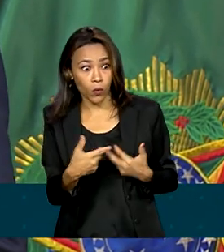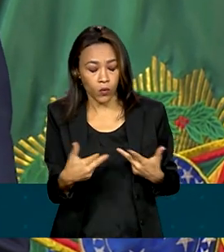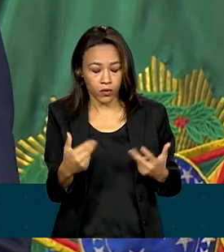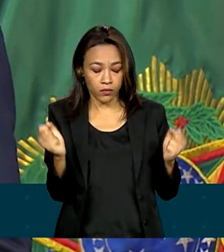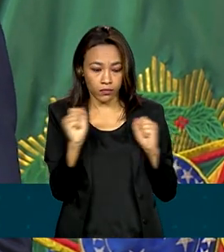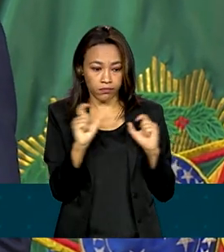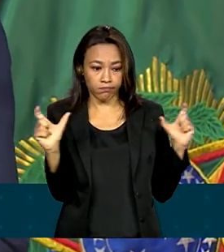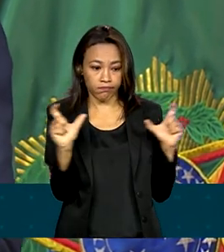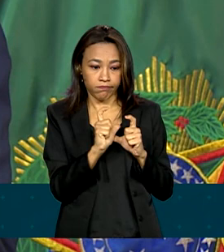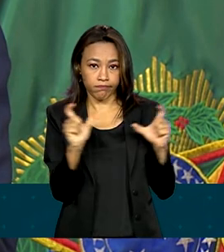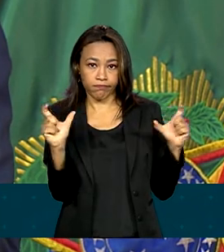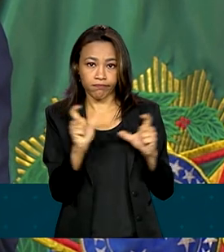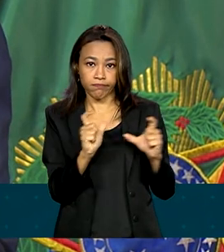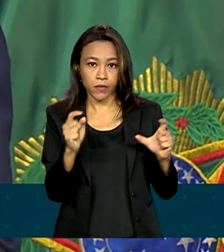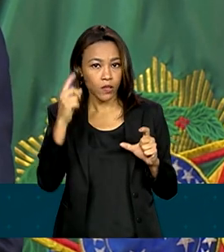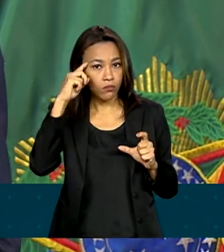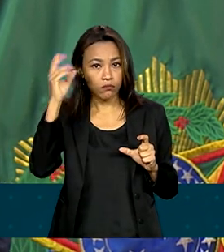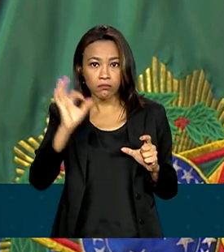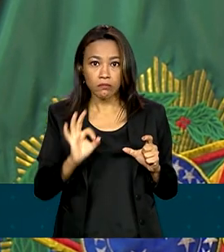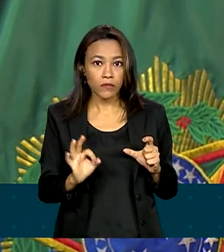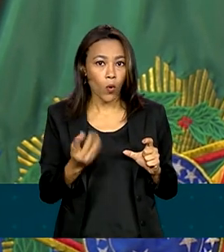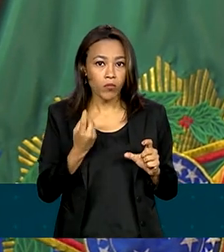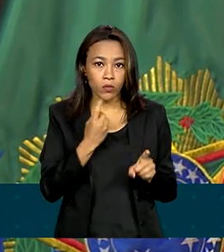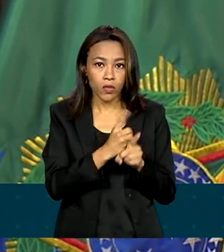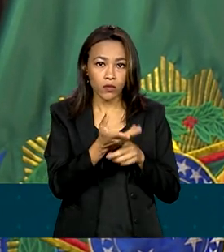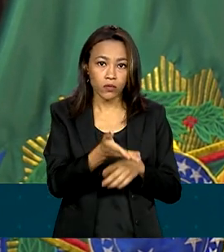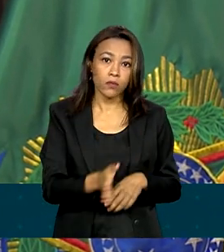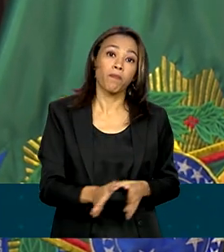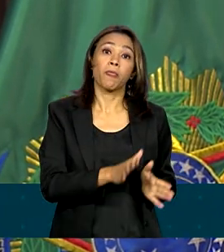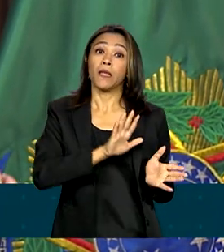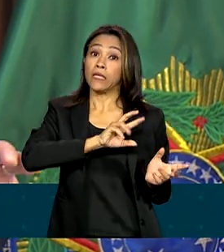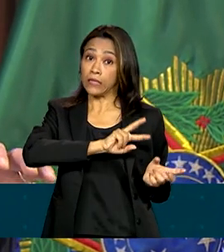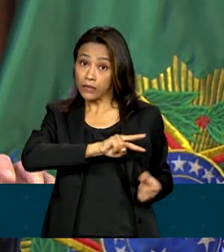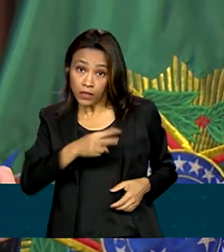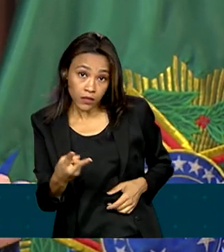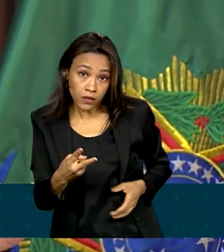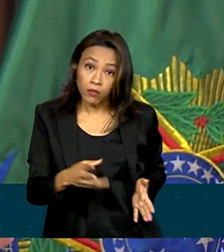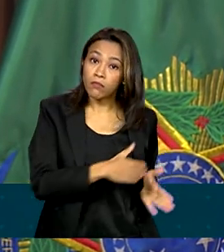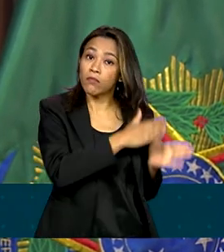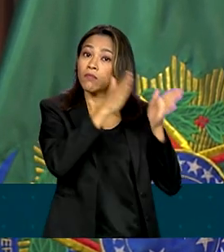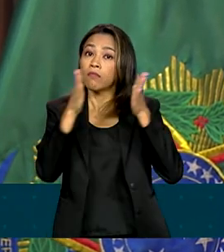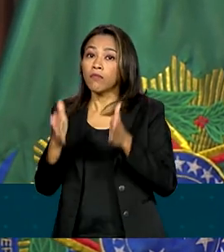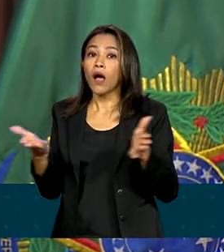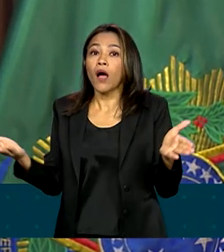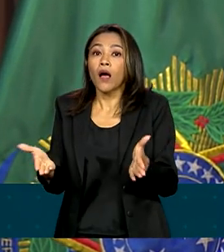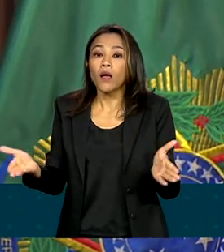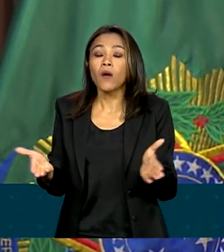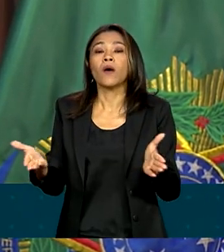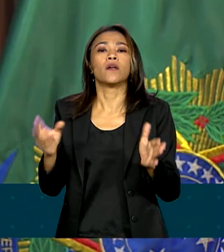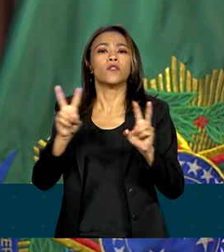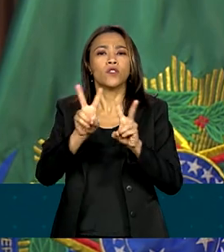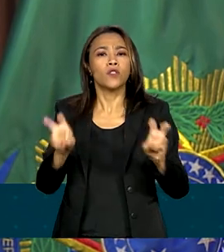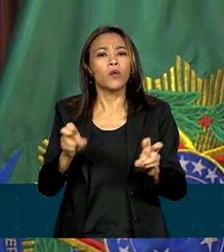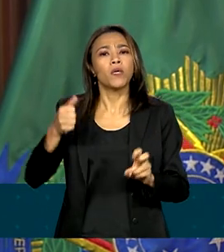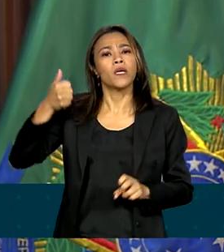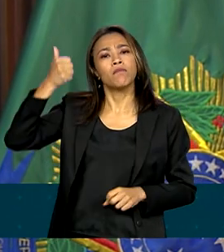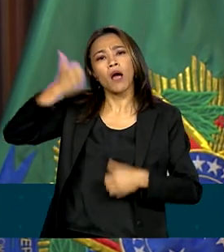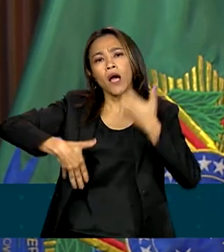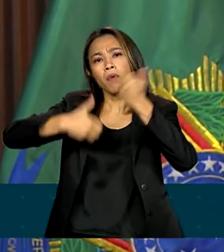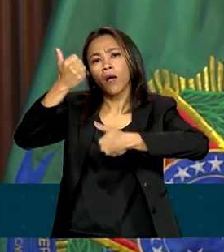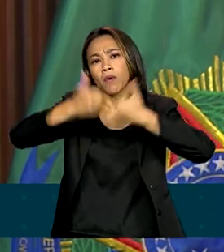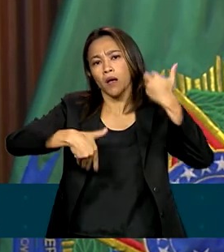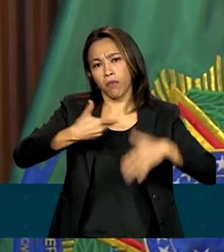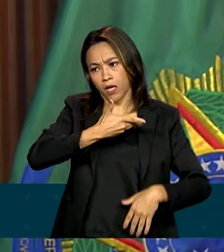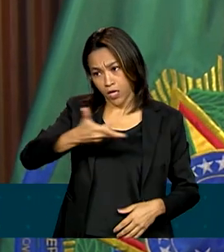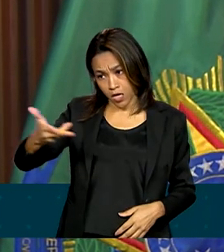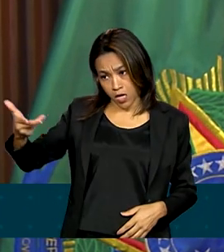encontrar. Depois que o Alckmin fizer a transição, nós vamos então fazer a fala dos ministros, mas, sobretudo, a gente precisa